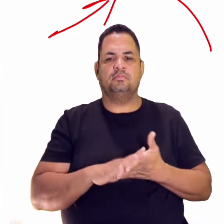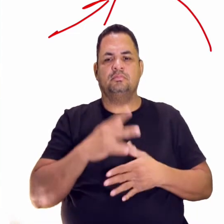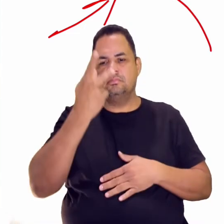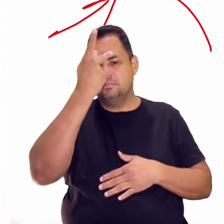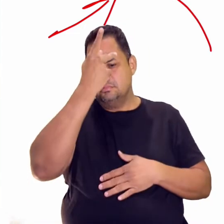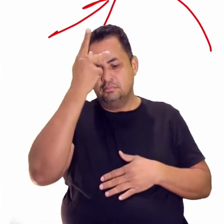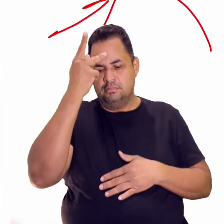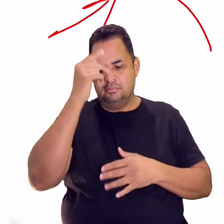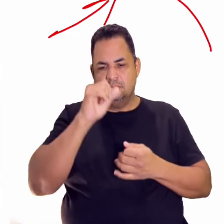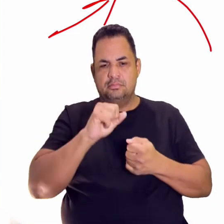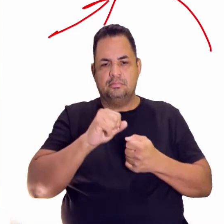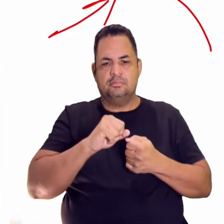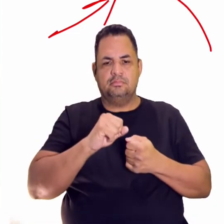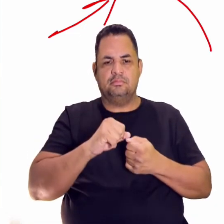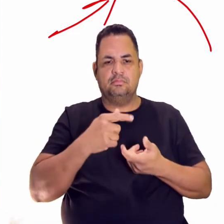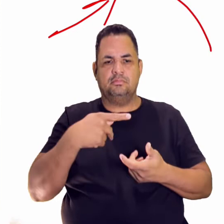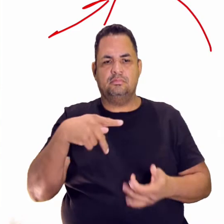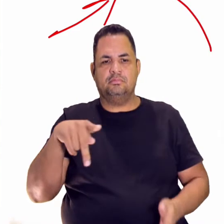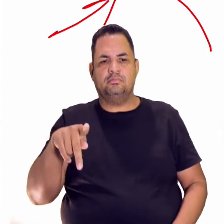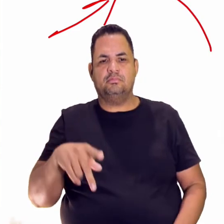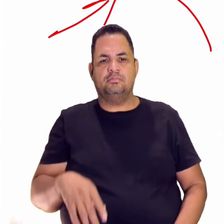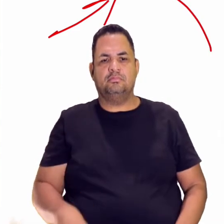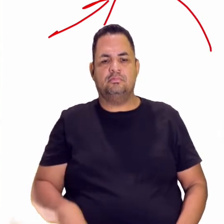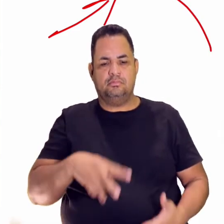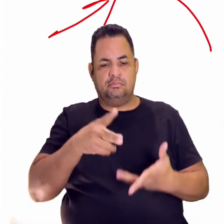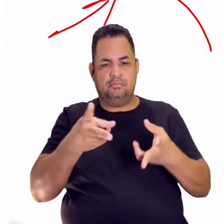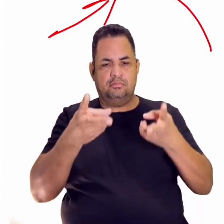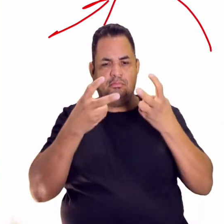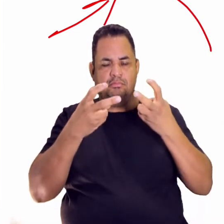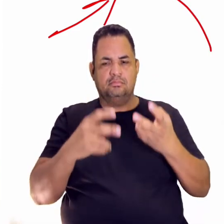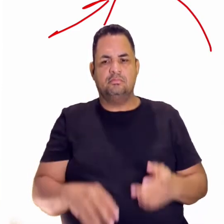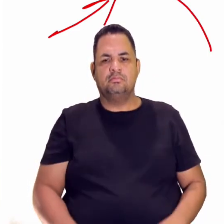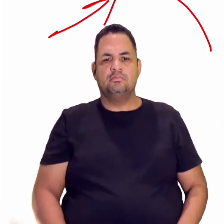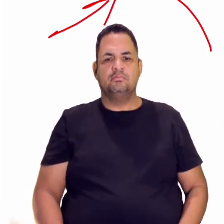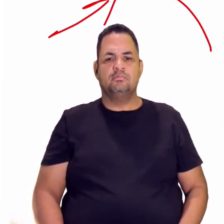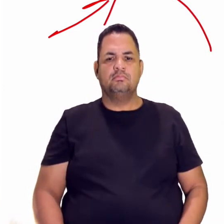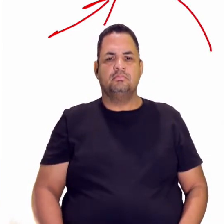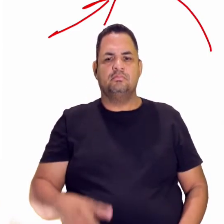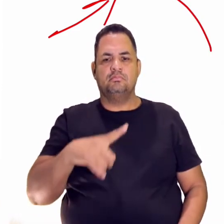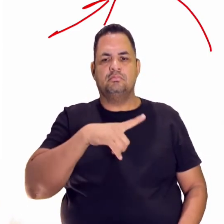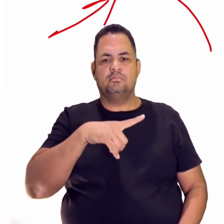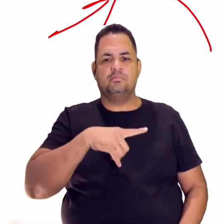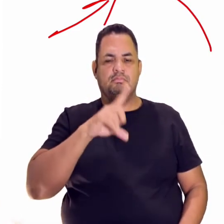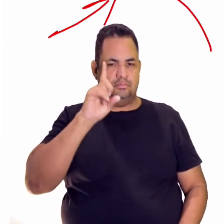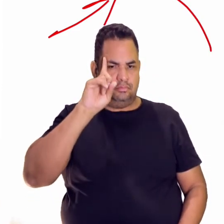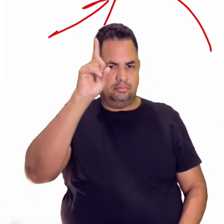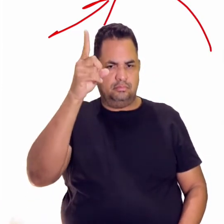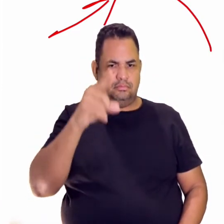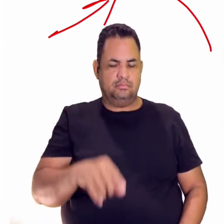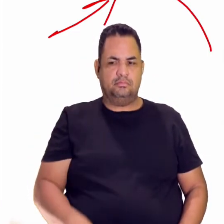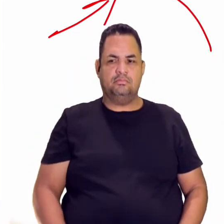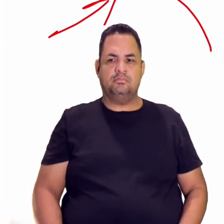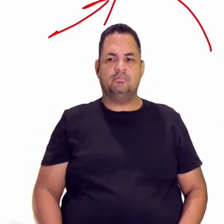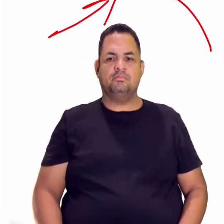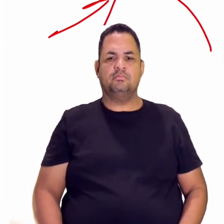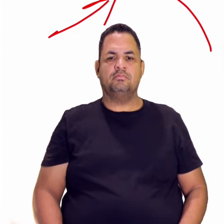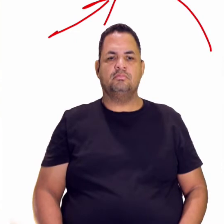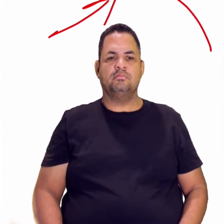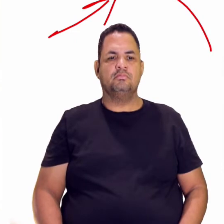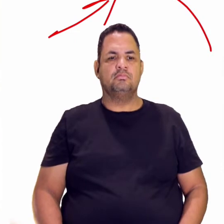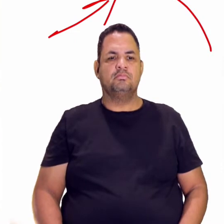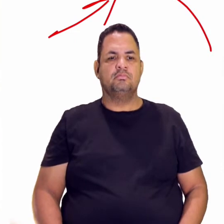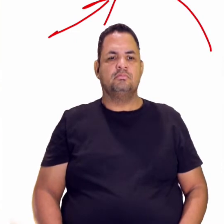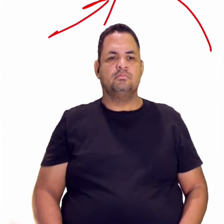a fazerem a sua leitura, não é? Vão ter as suas ideias, vão se